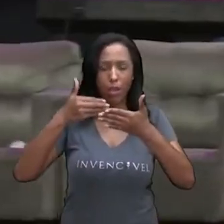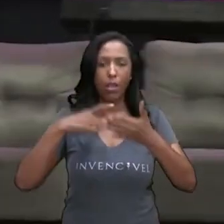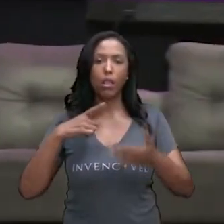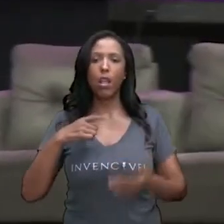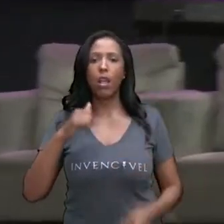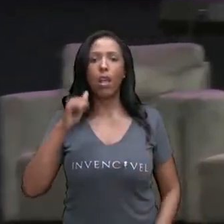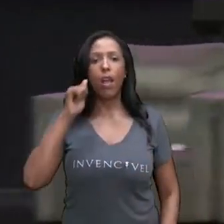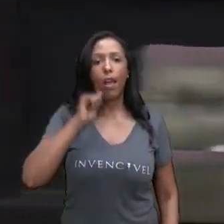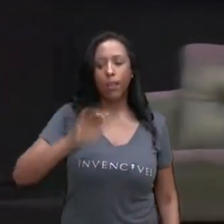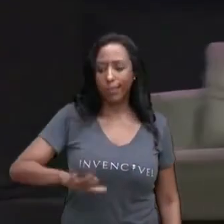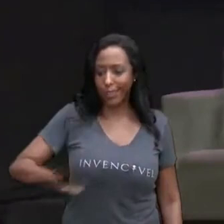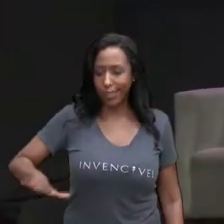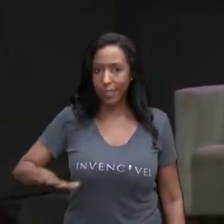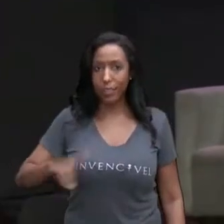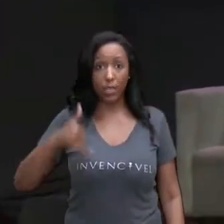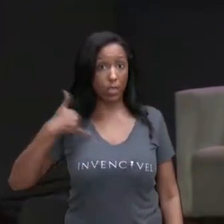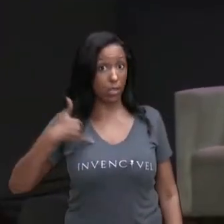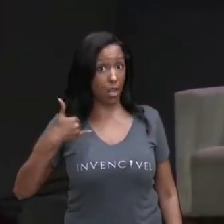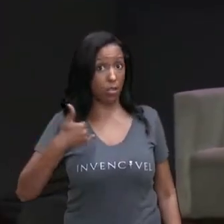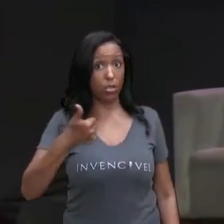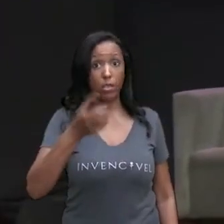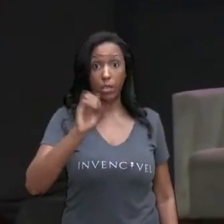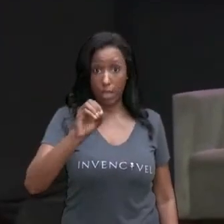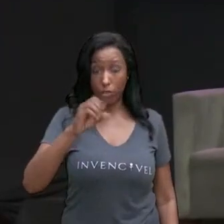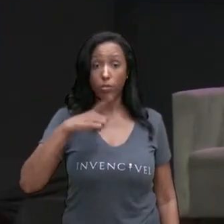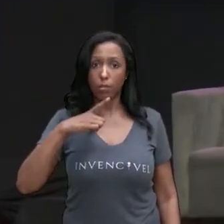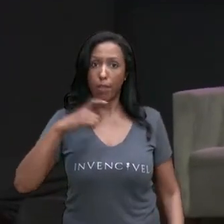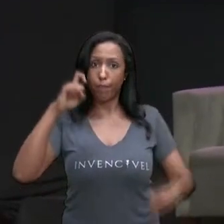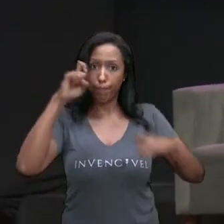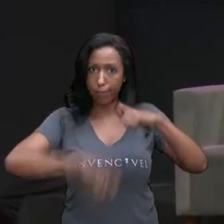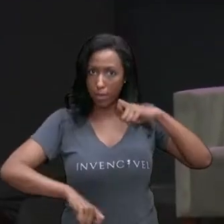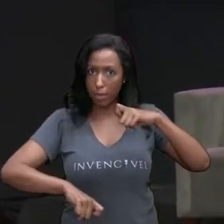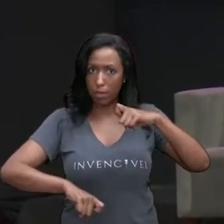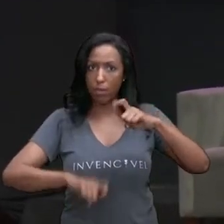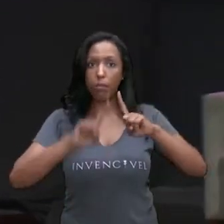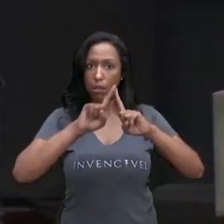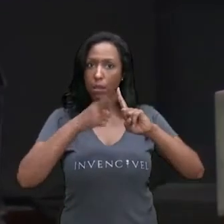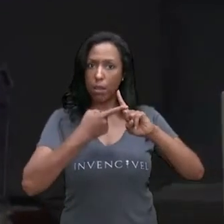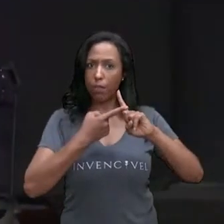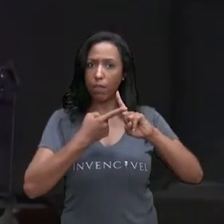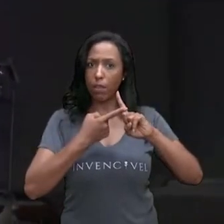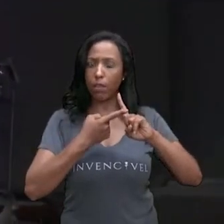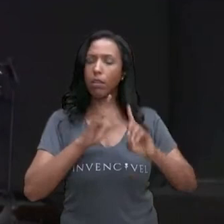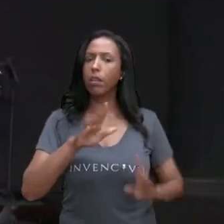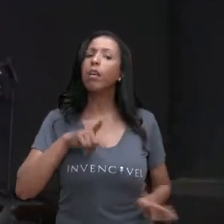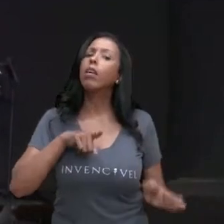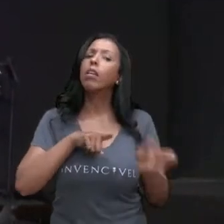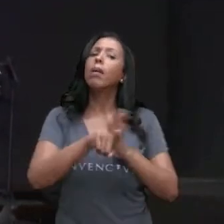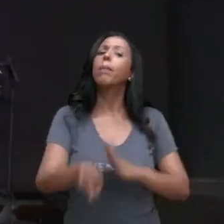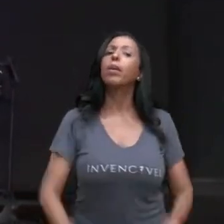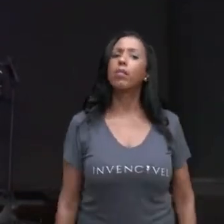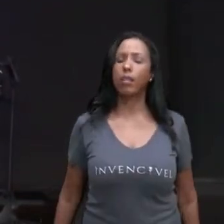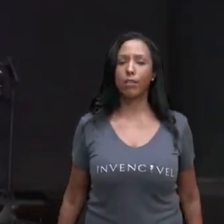Ficou grávida. Não vou polemizar aqui, nem vou discutir o assunto. Só queria te perguntar uma coisa. Qual é a